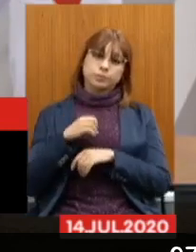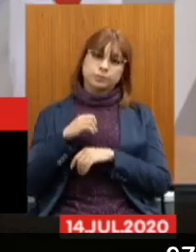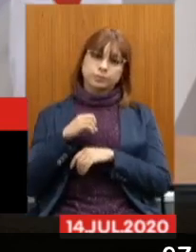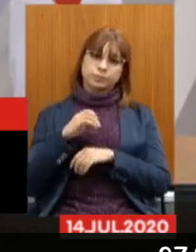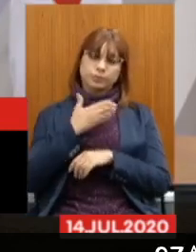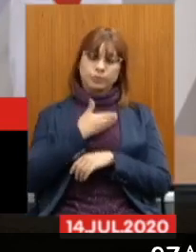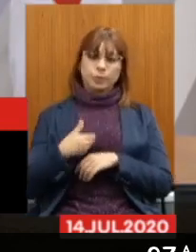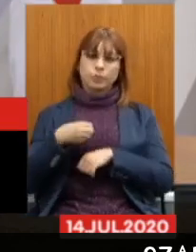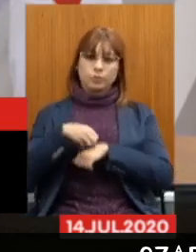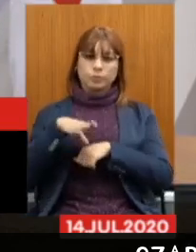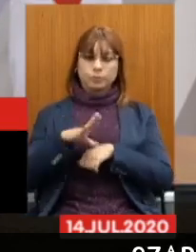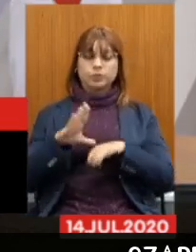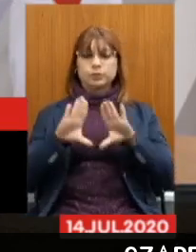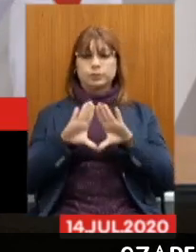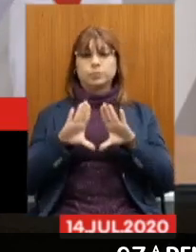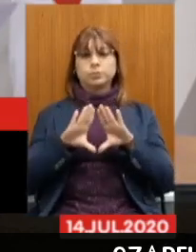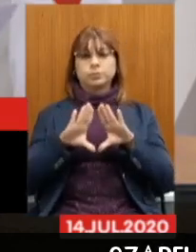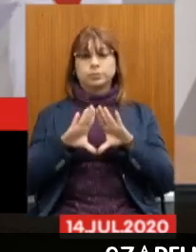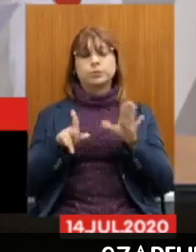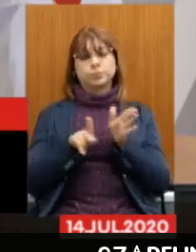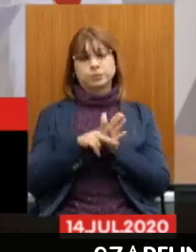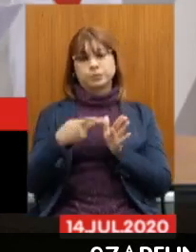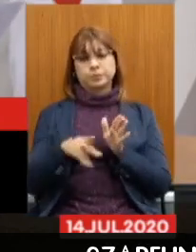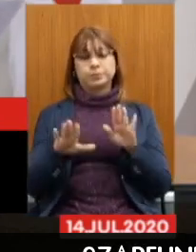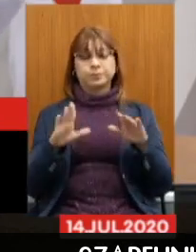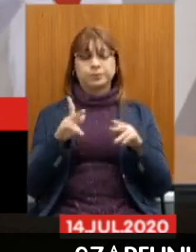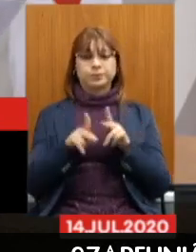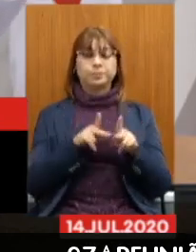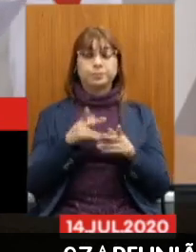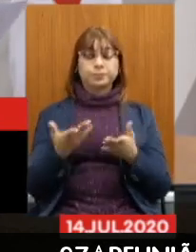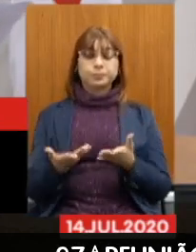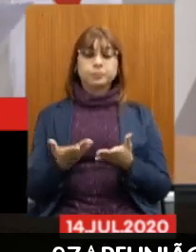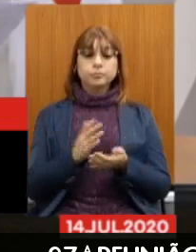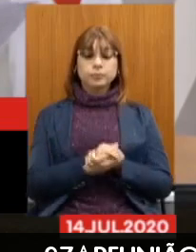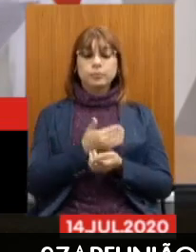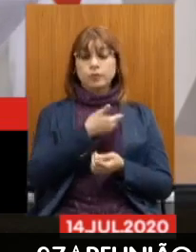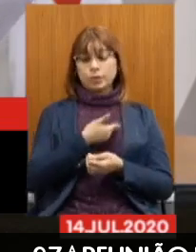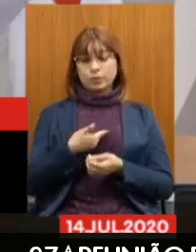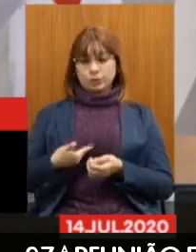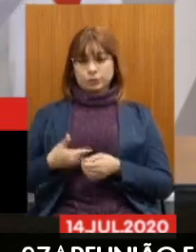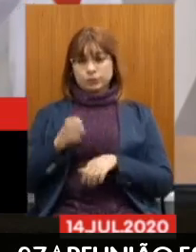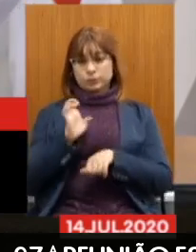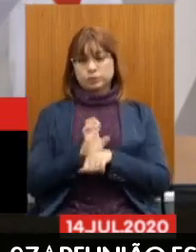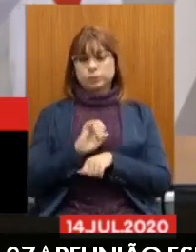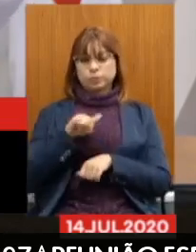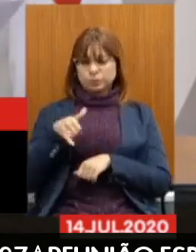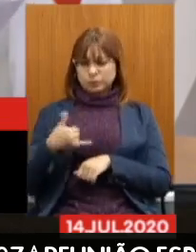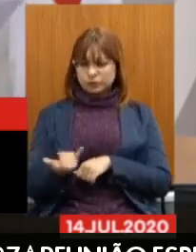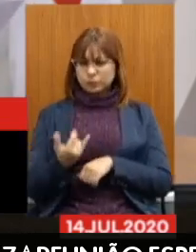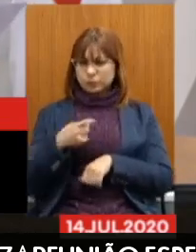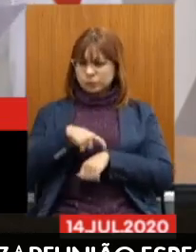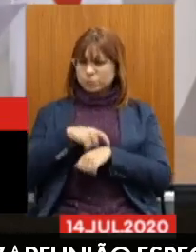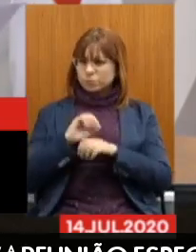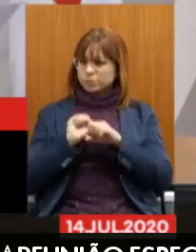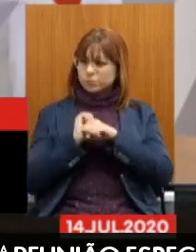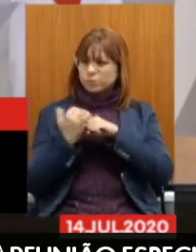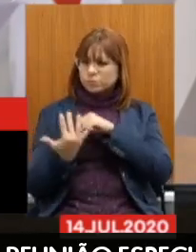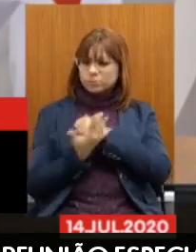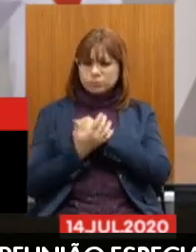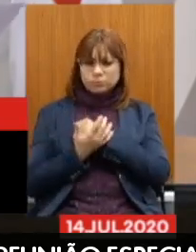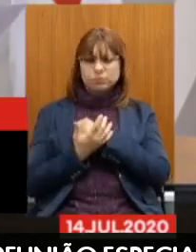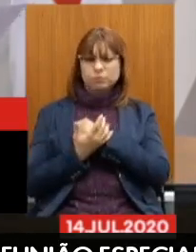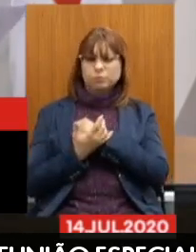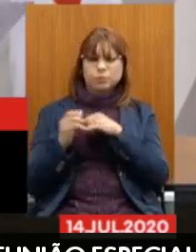Assembleia Legislativa, que é do povo. Governo do Estado, aproveitando-se do momento de pandemia que assola